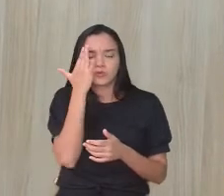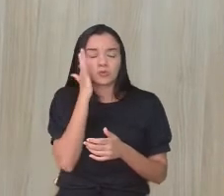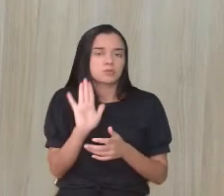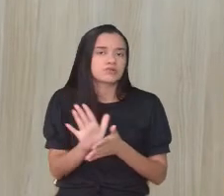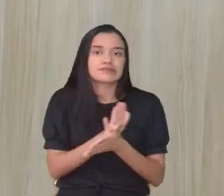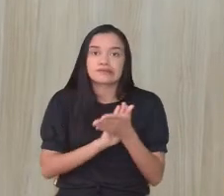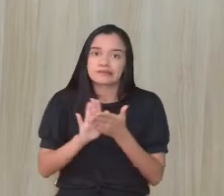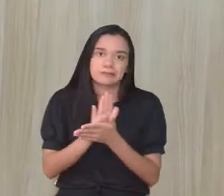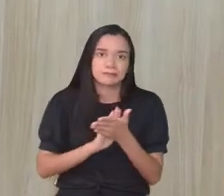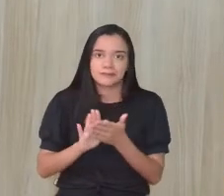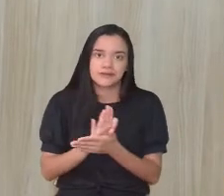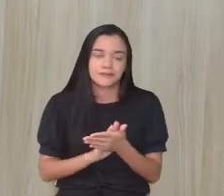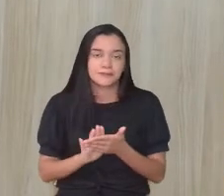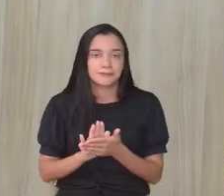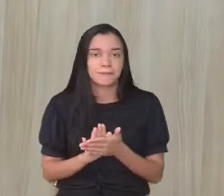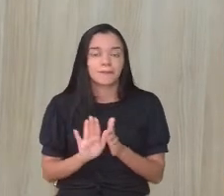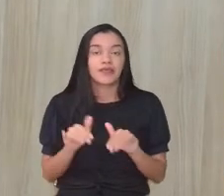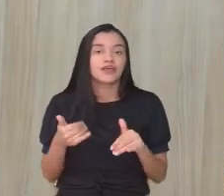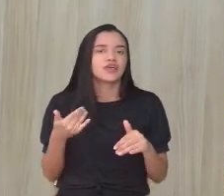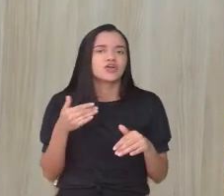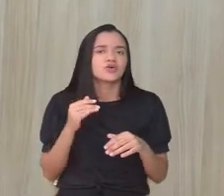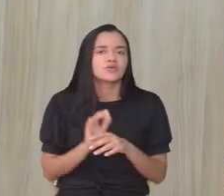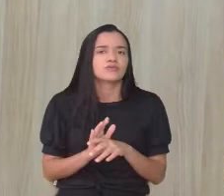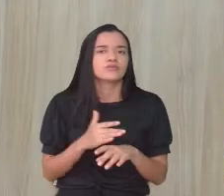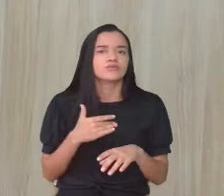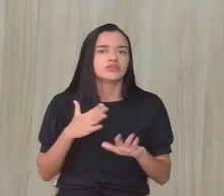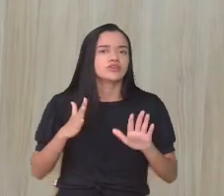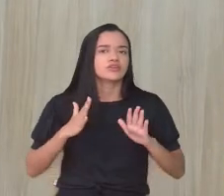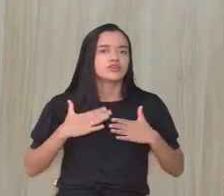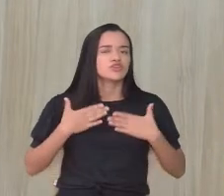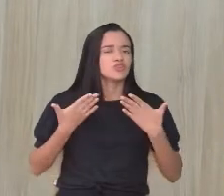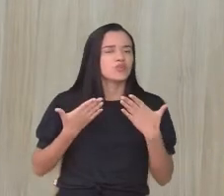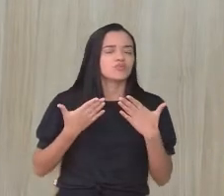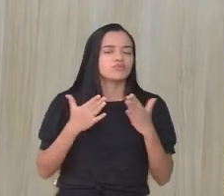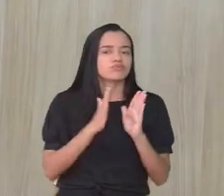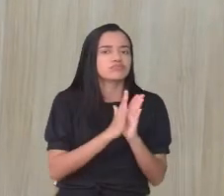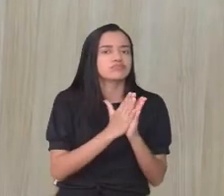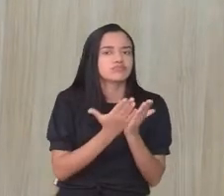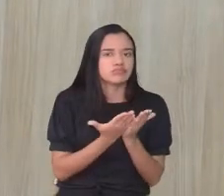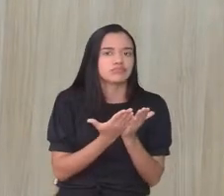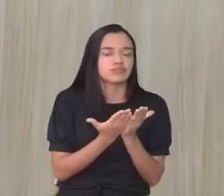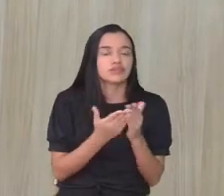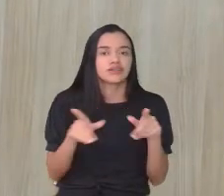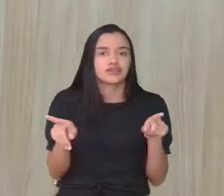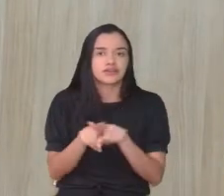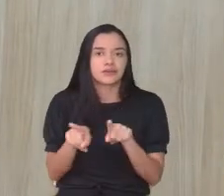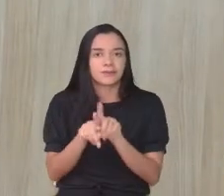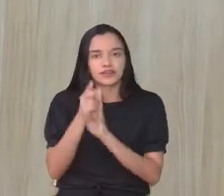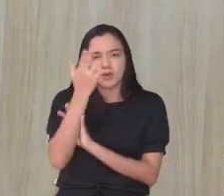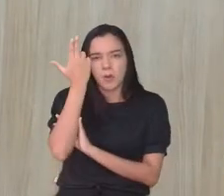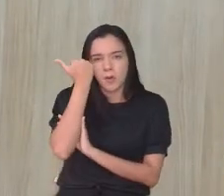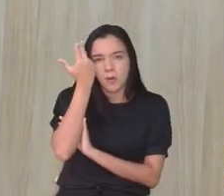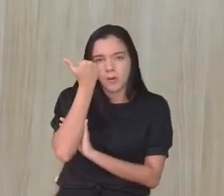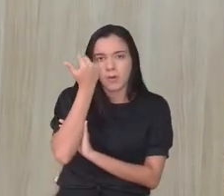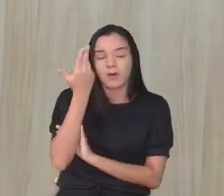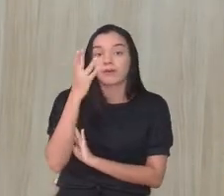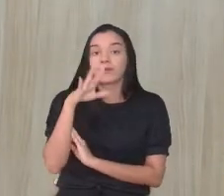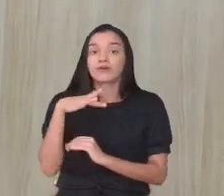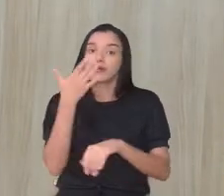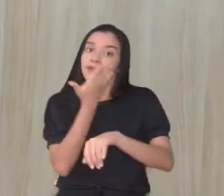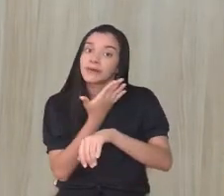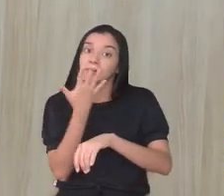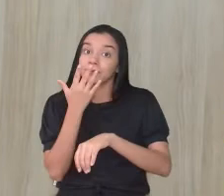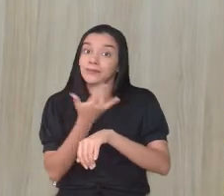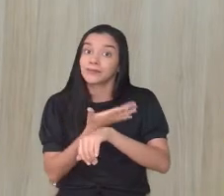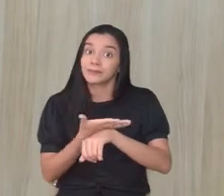do lado da irmã. E ela desconfia do livro. Tá certo? E desconfia também de um coelho branco que passa